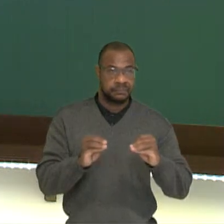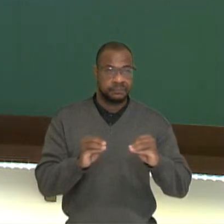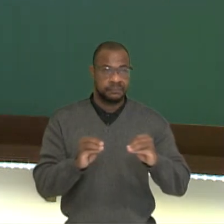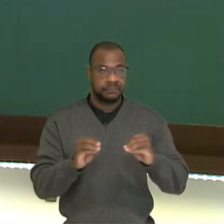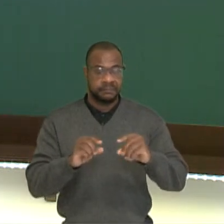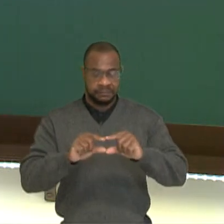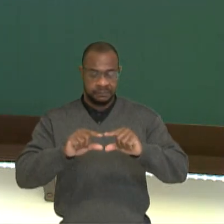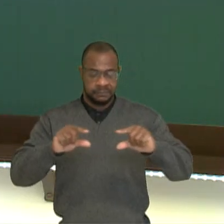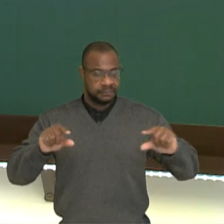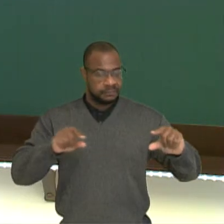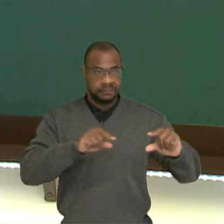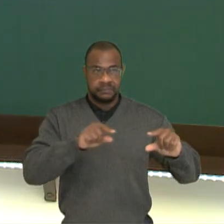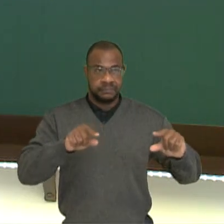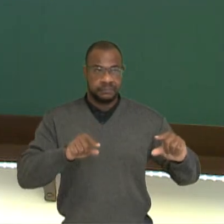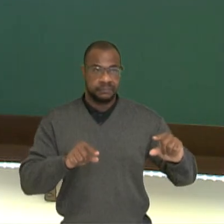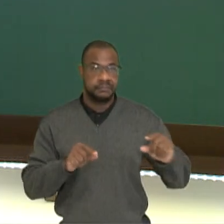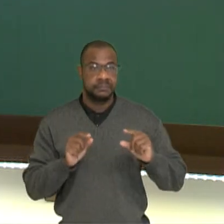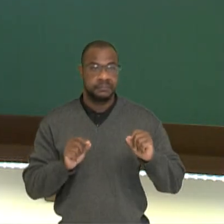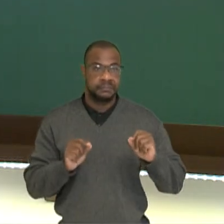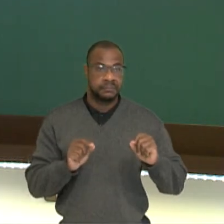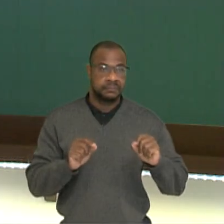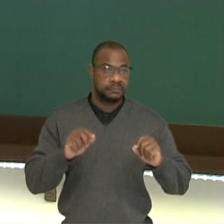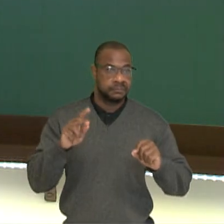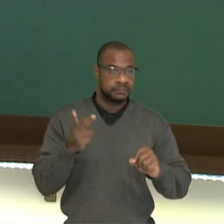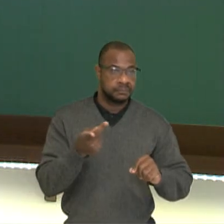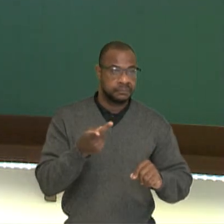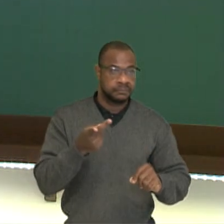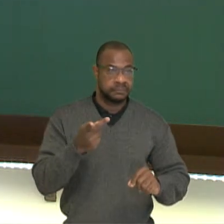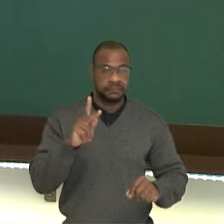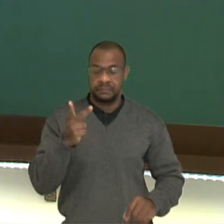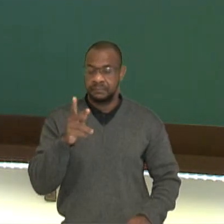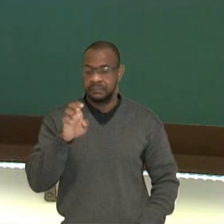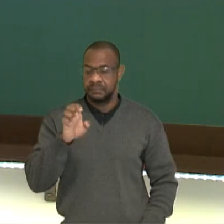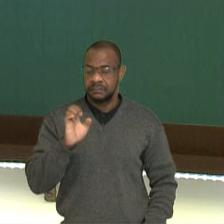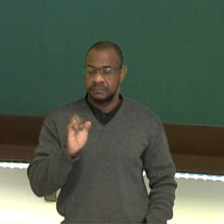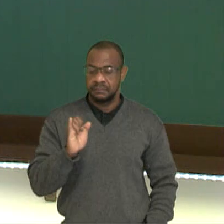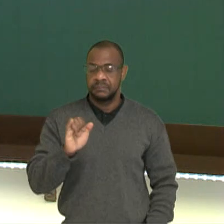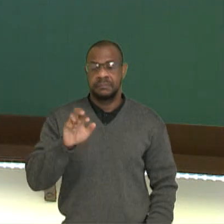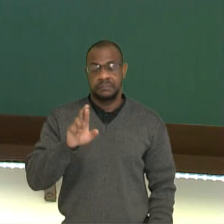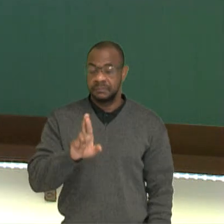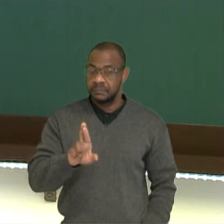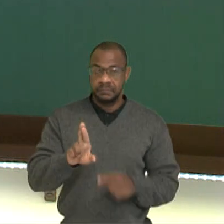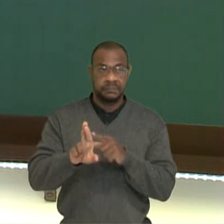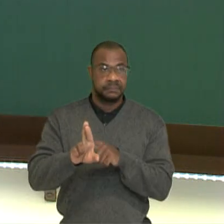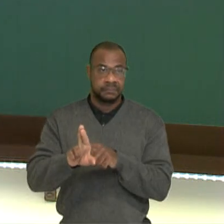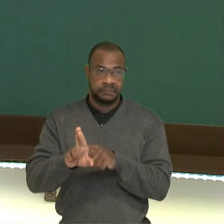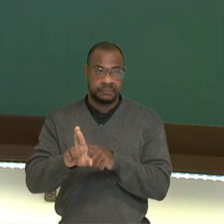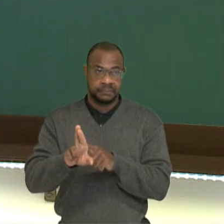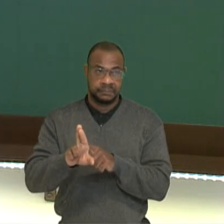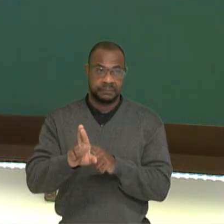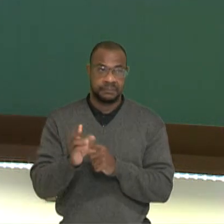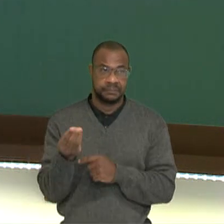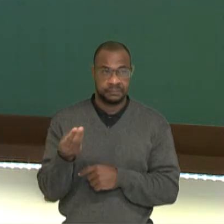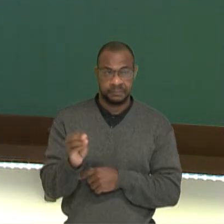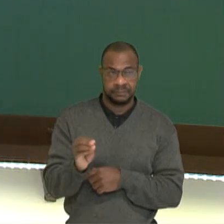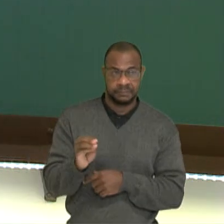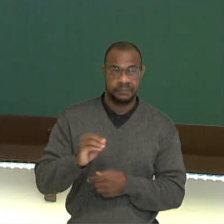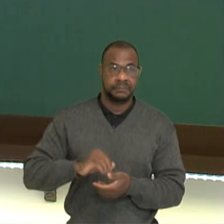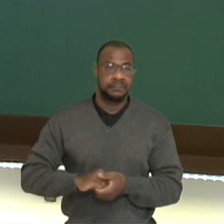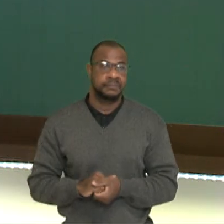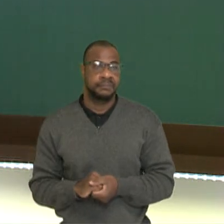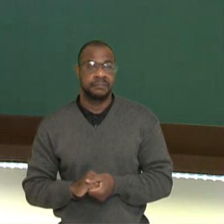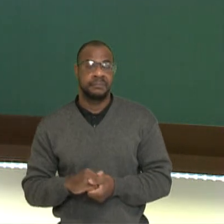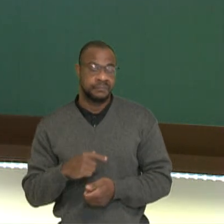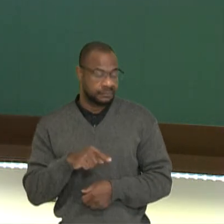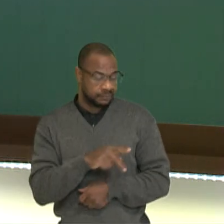porque é meu aniversário hoje. E Peter and Jack like this skateboarding, these are their skateboards. Então,